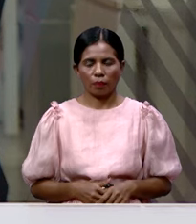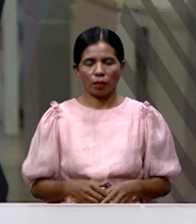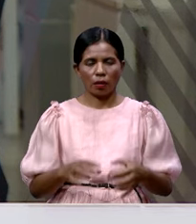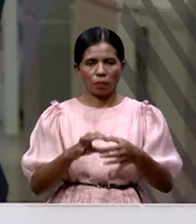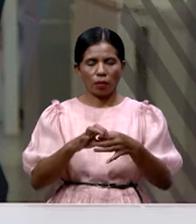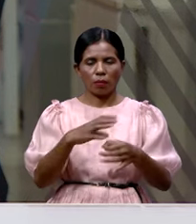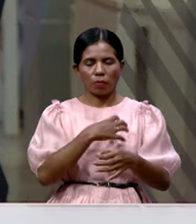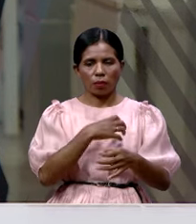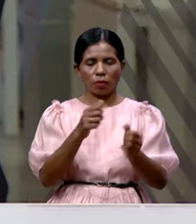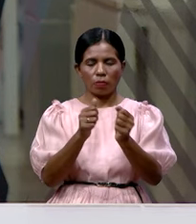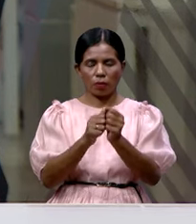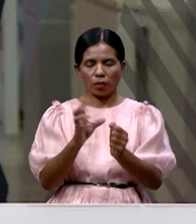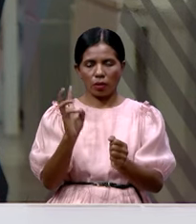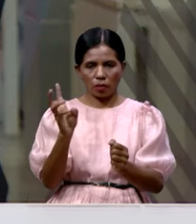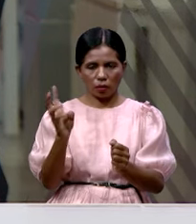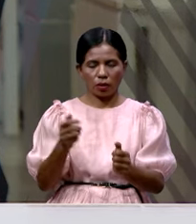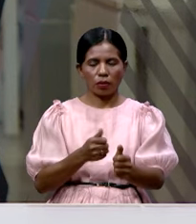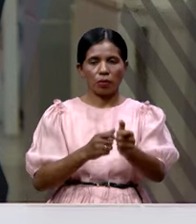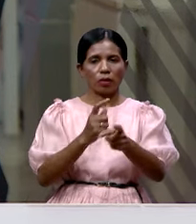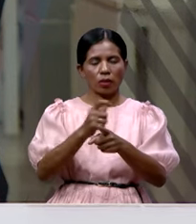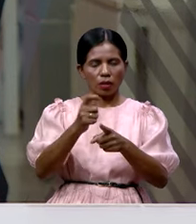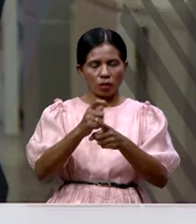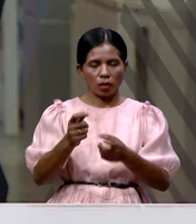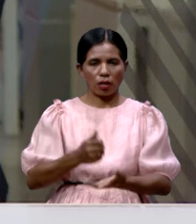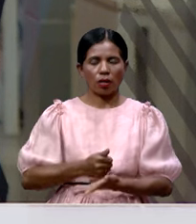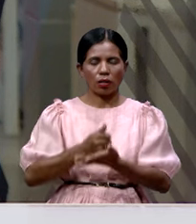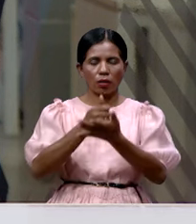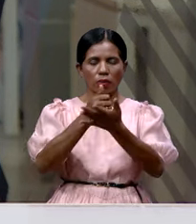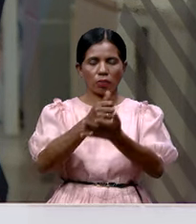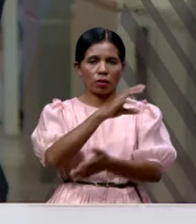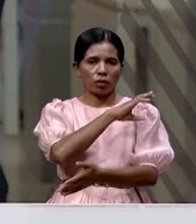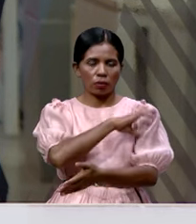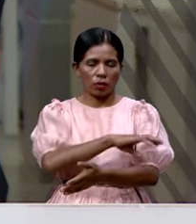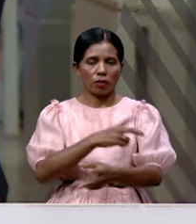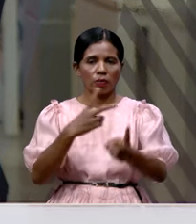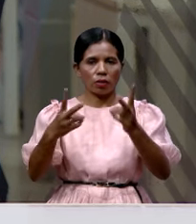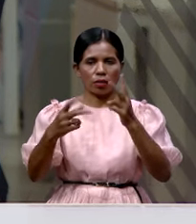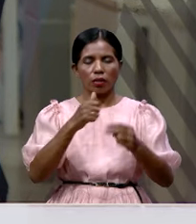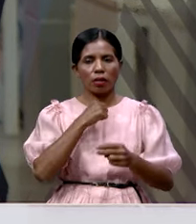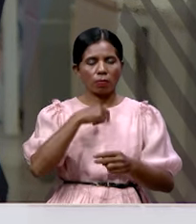Membro Penitele nem nulo tuir treinamento onde foi apoio à segurança e a visita Papa Francisco Nian.